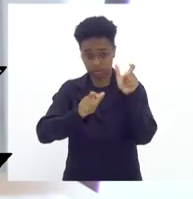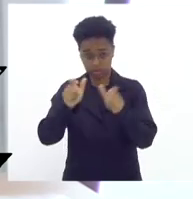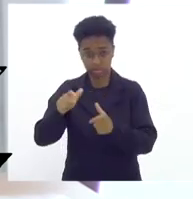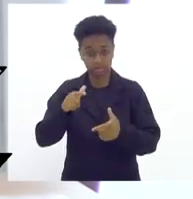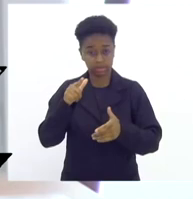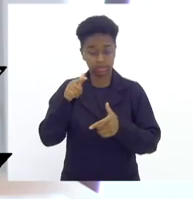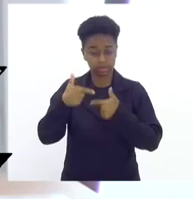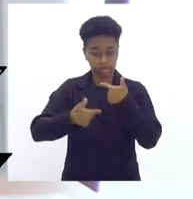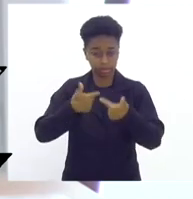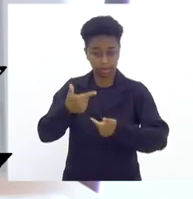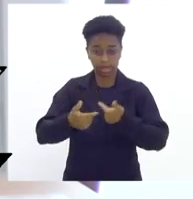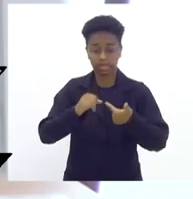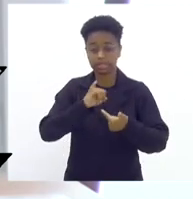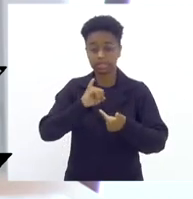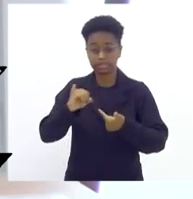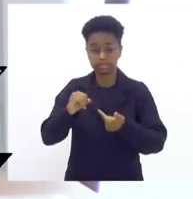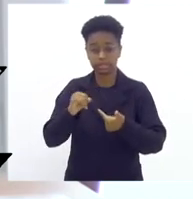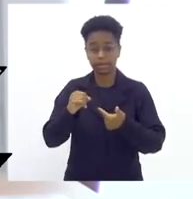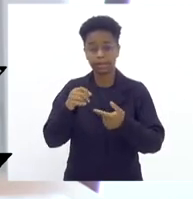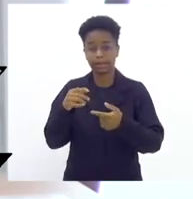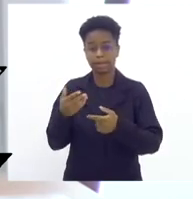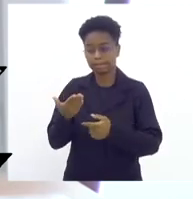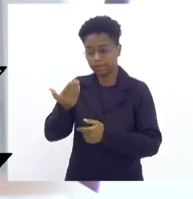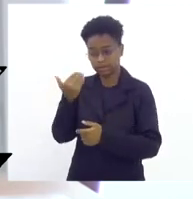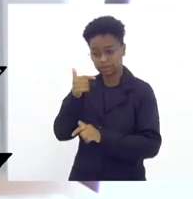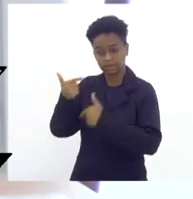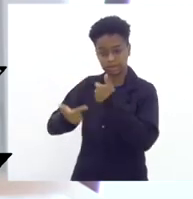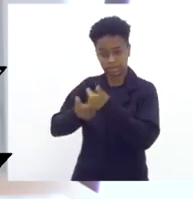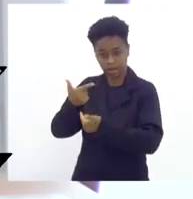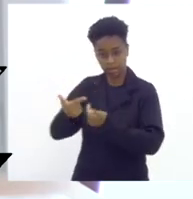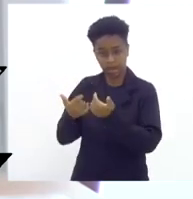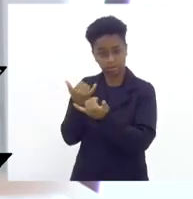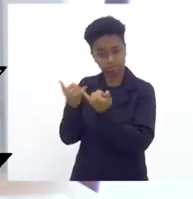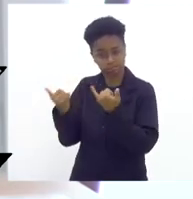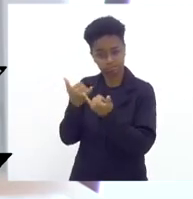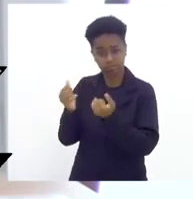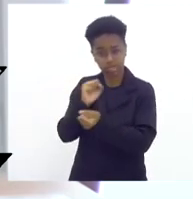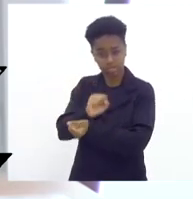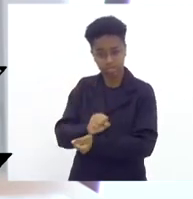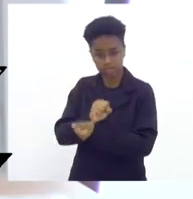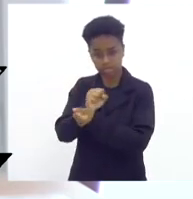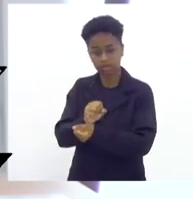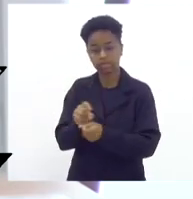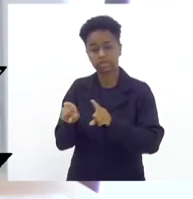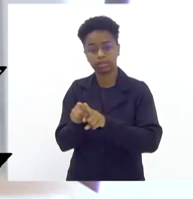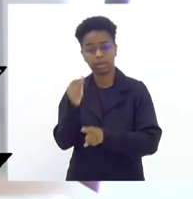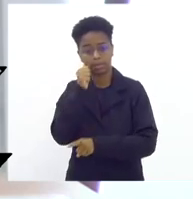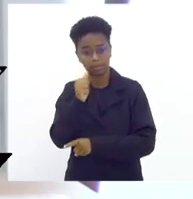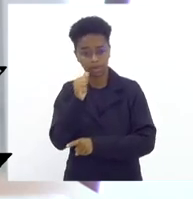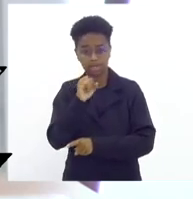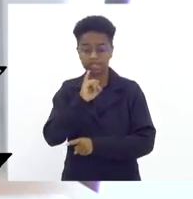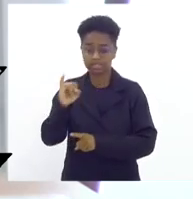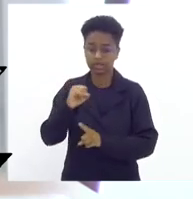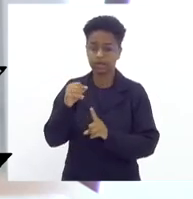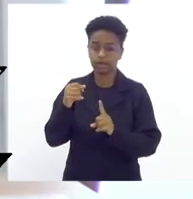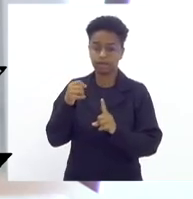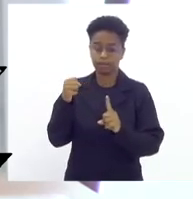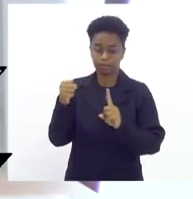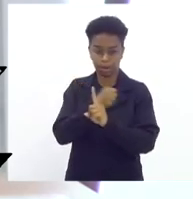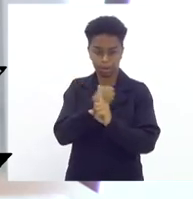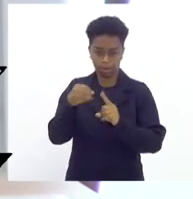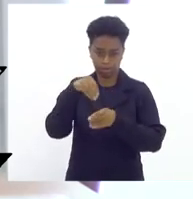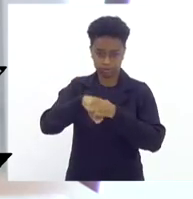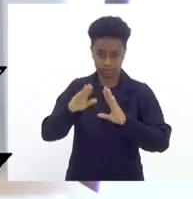resgatado de situação análoga análoga a de escravo e as mulheres em de violência doméstica familiar